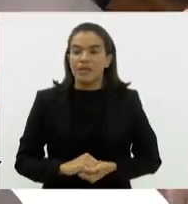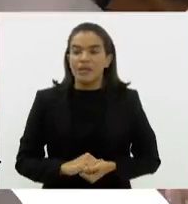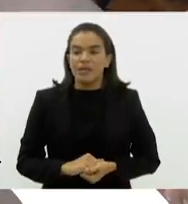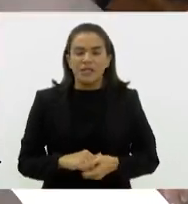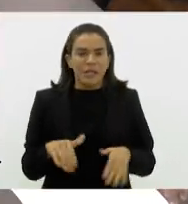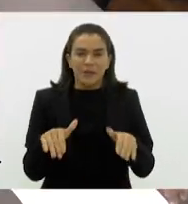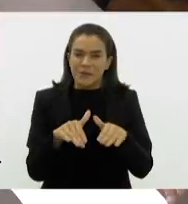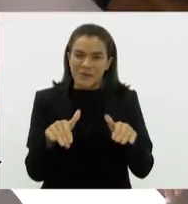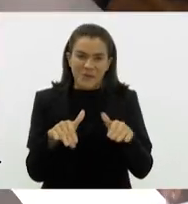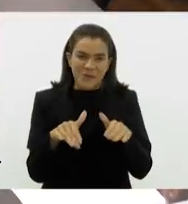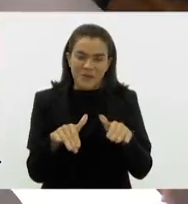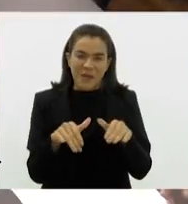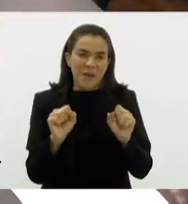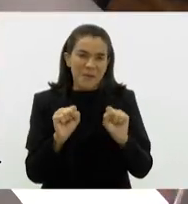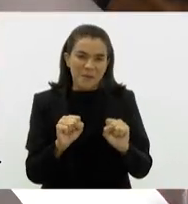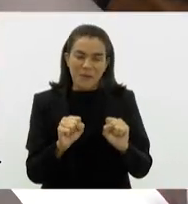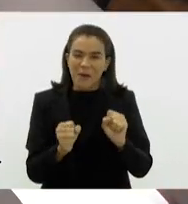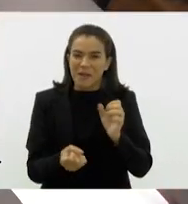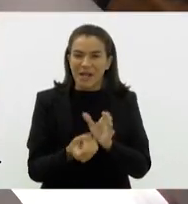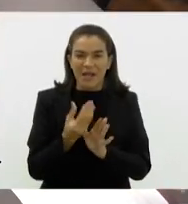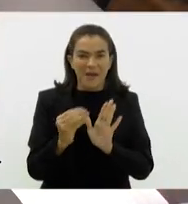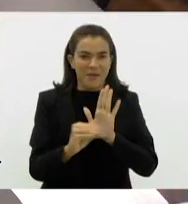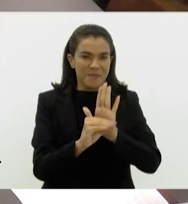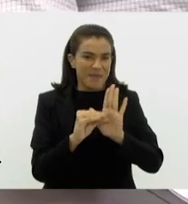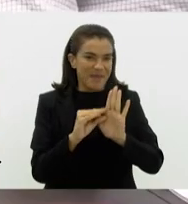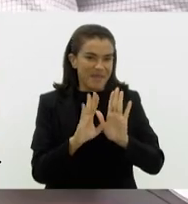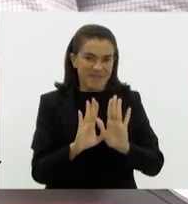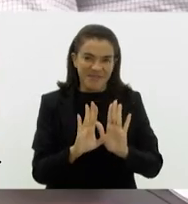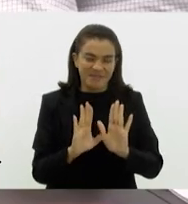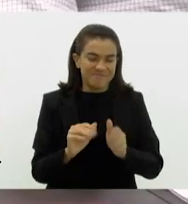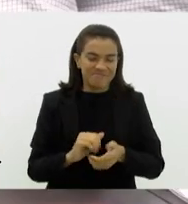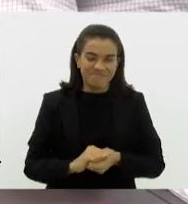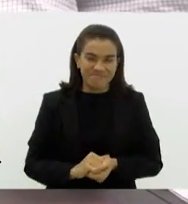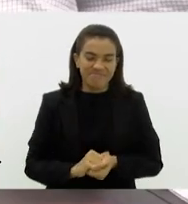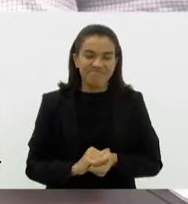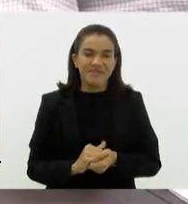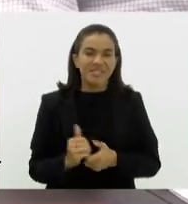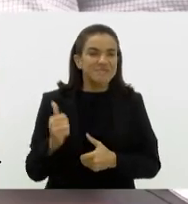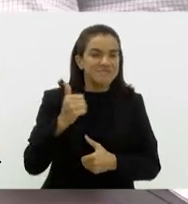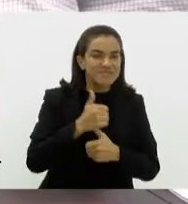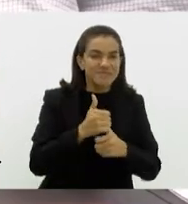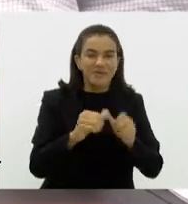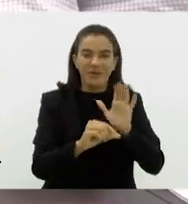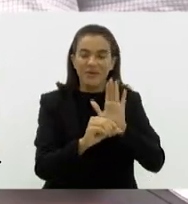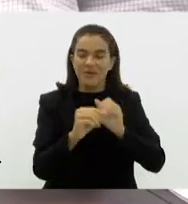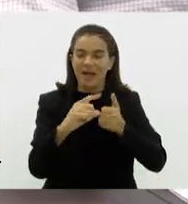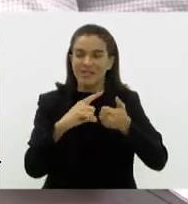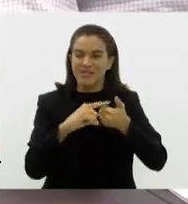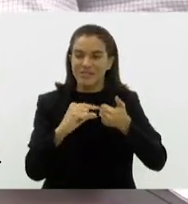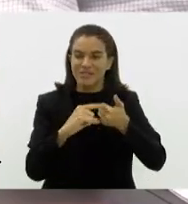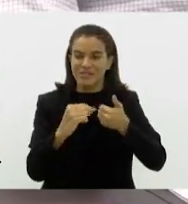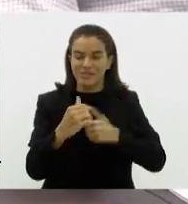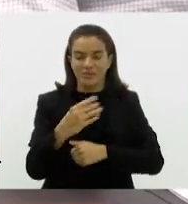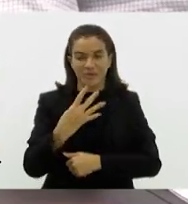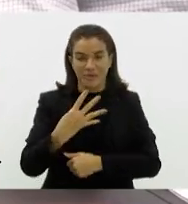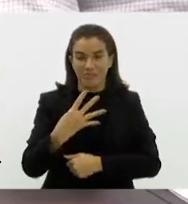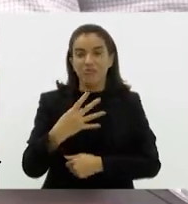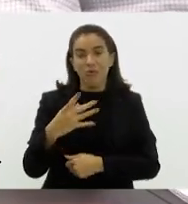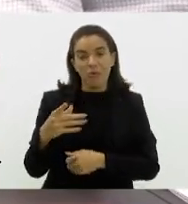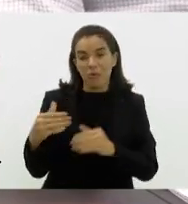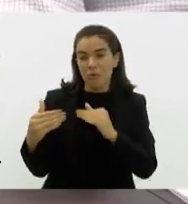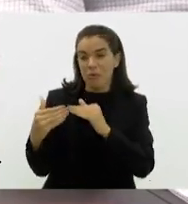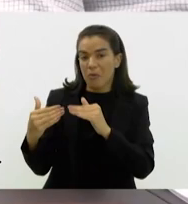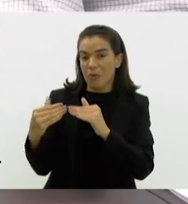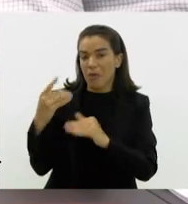Tudo bem, ele pode fazer uma subemenda qualquer e suprimir o artigo 4º. Concordo com a decisão, com a